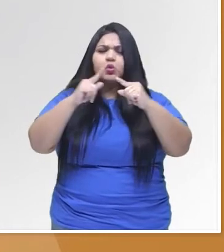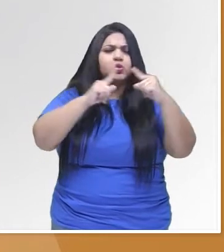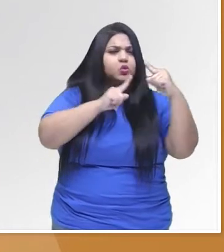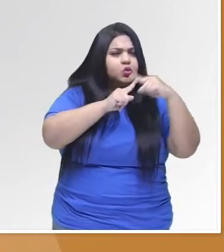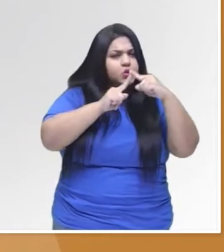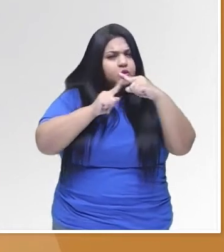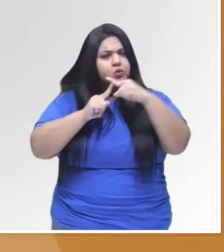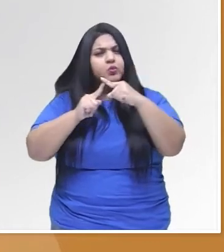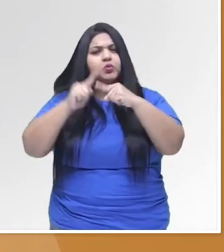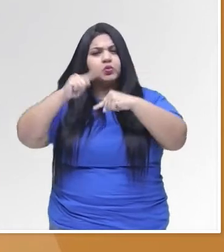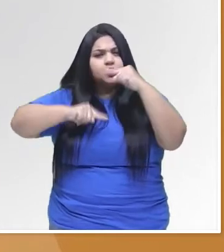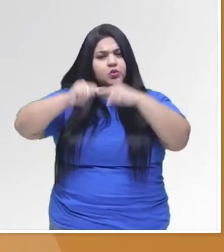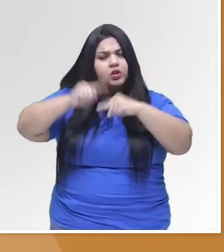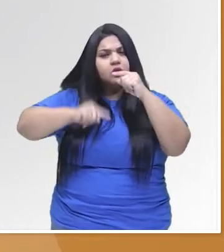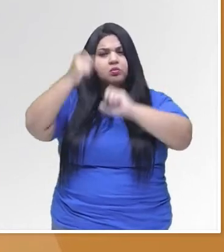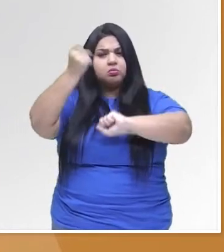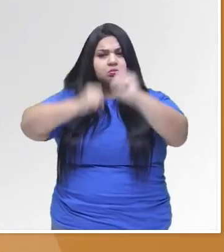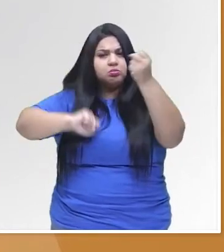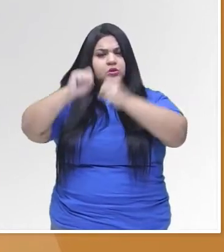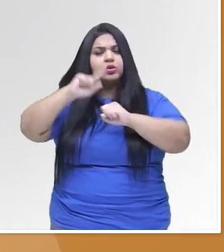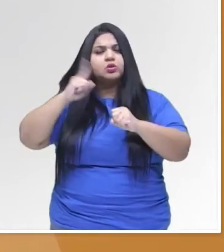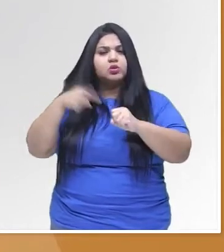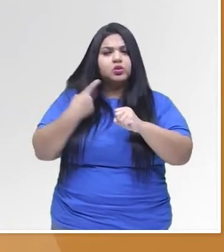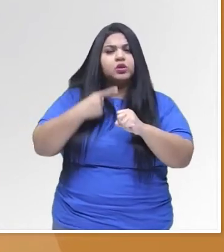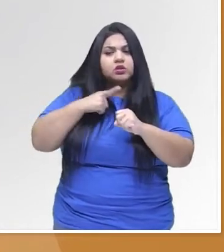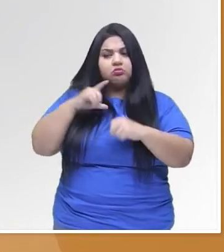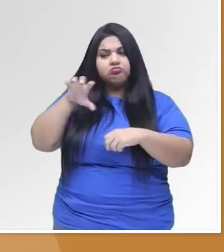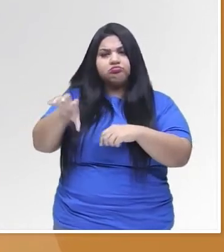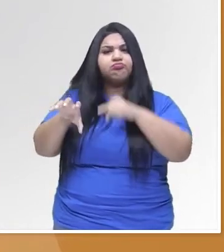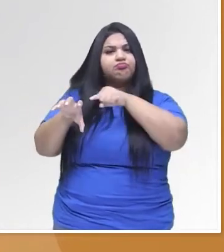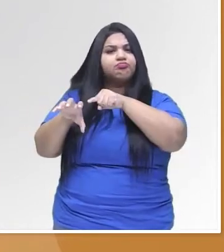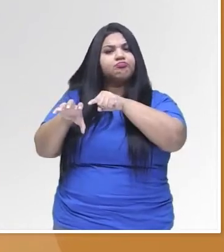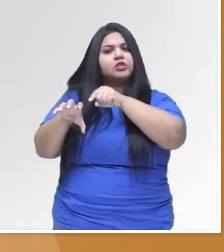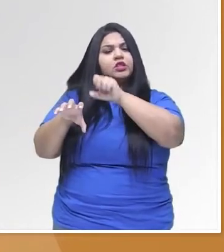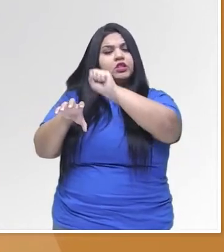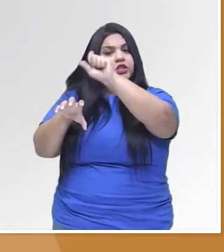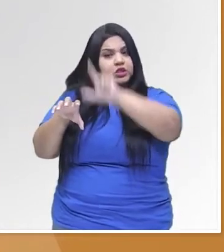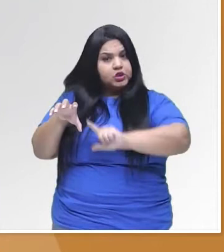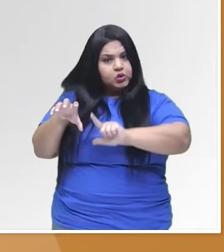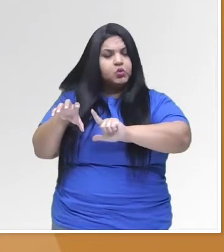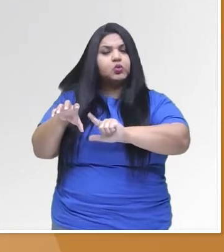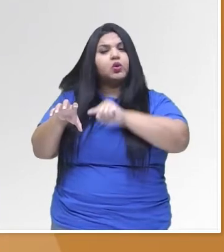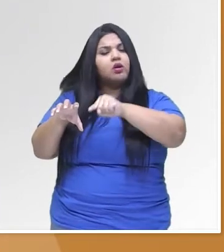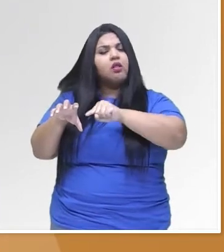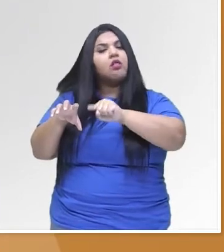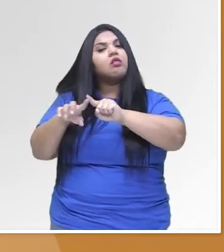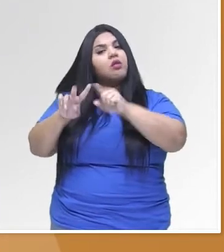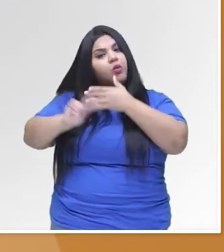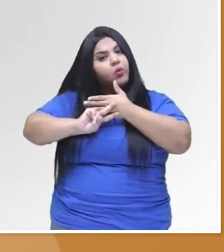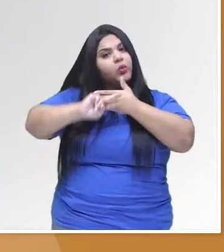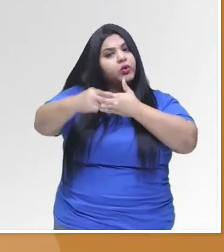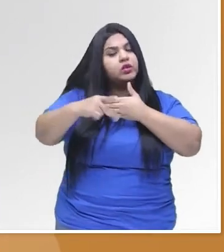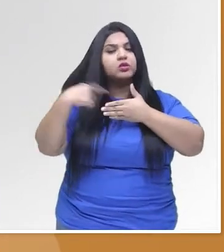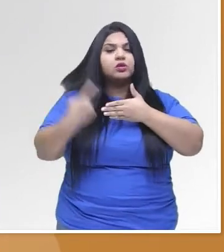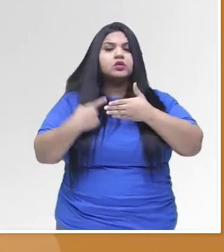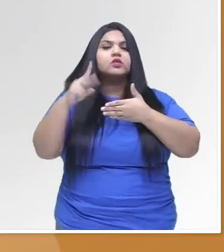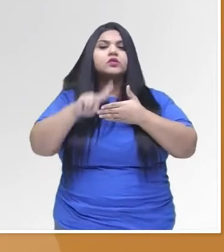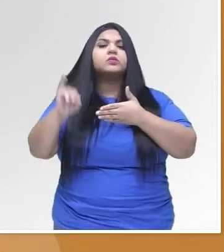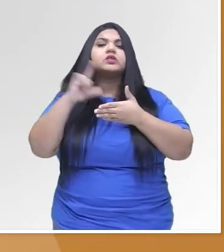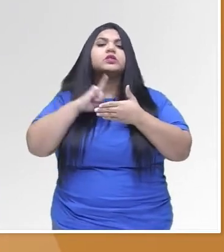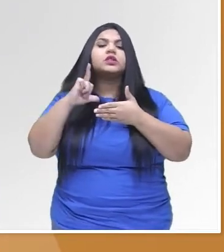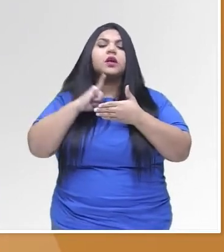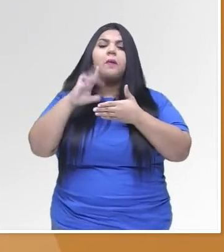produção industrial nós temos na região Centro-Sul. Em consequência disso, nós vamos ter o quê?